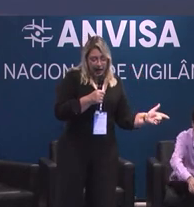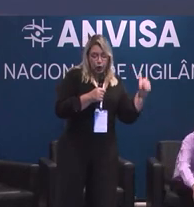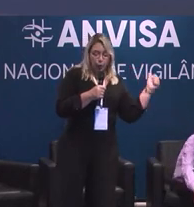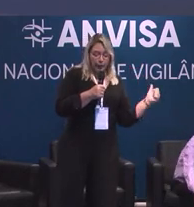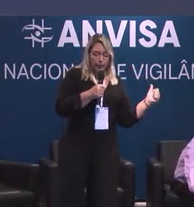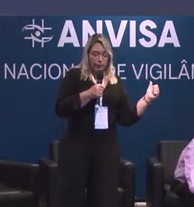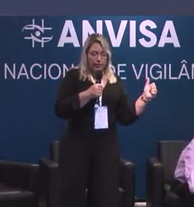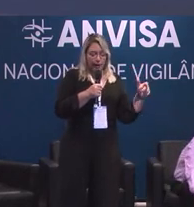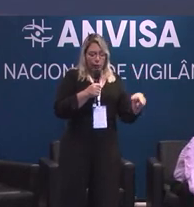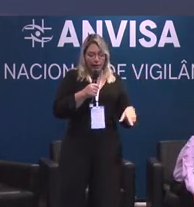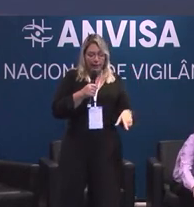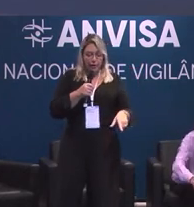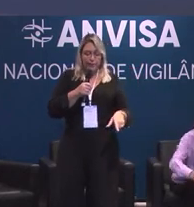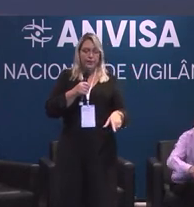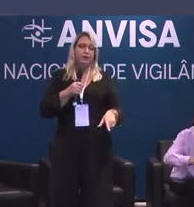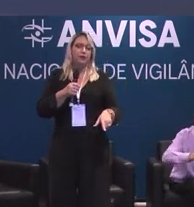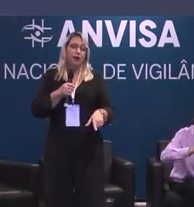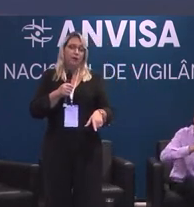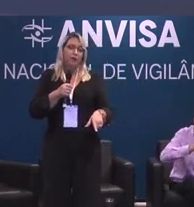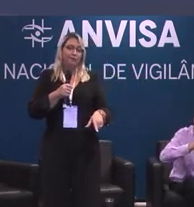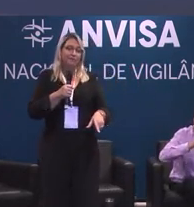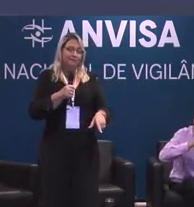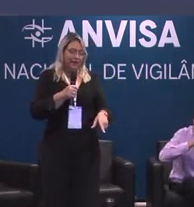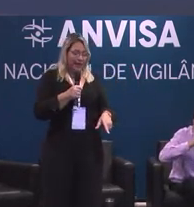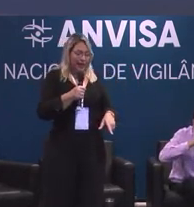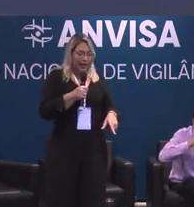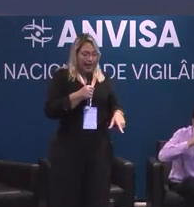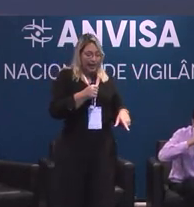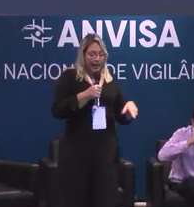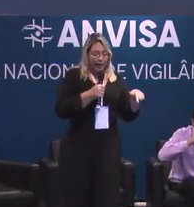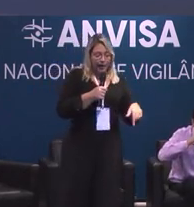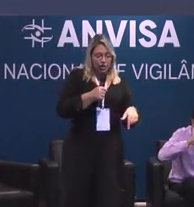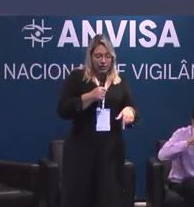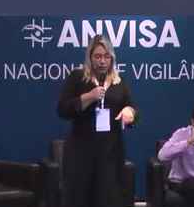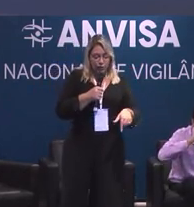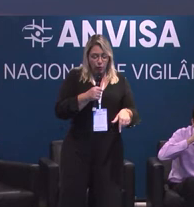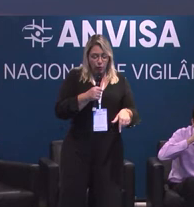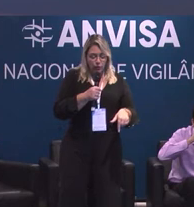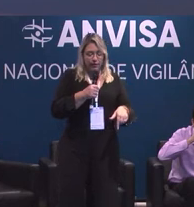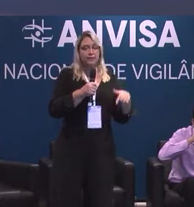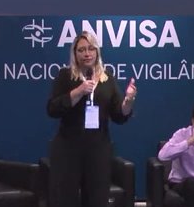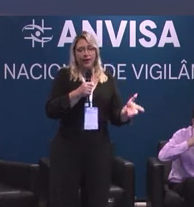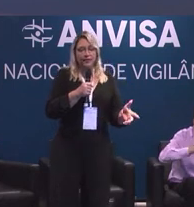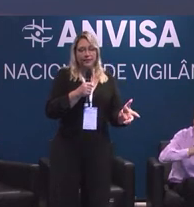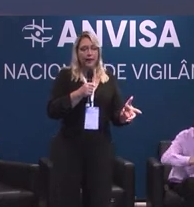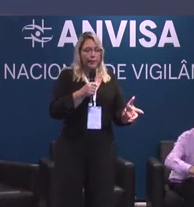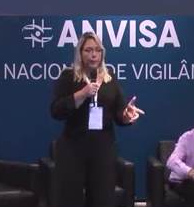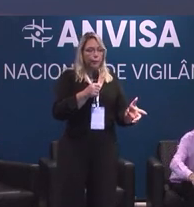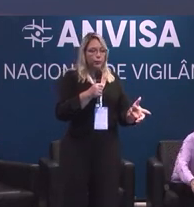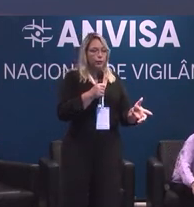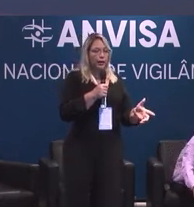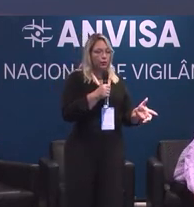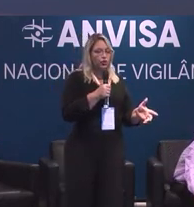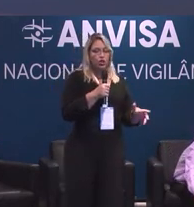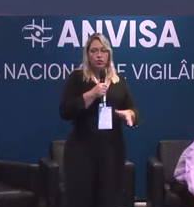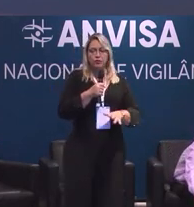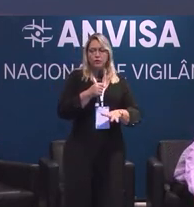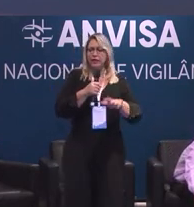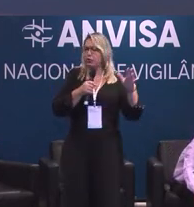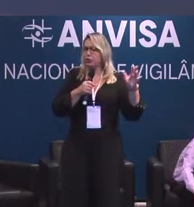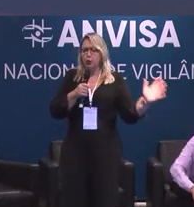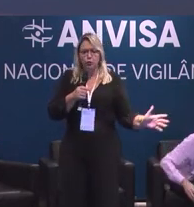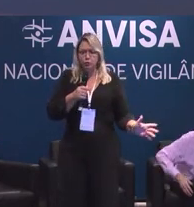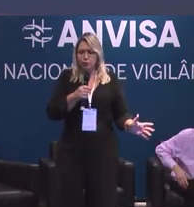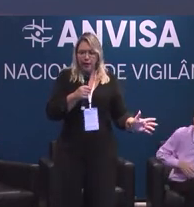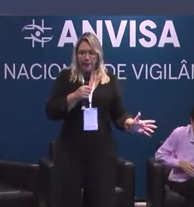no plano de saúde e na programação anual, né? E que a prestação de contas vai se dar por meio do relatório de gestão. Isso aqui